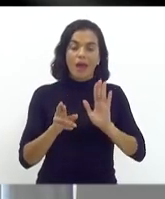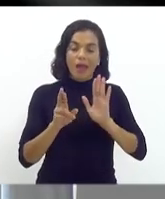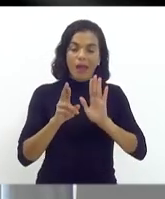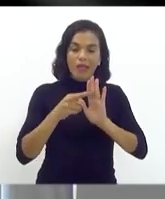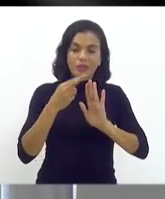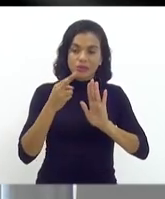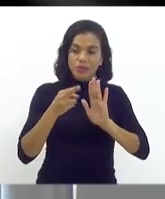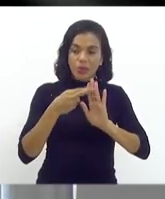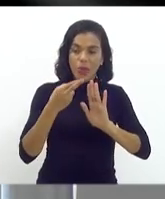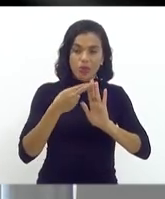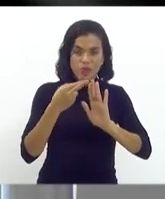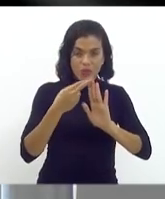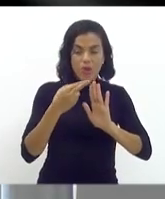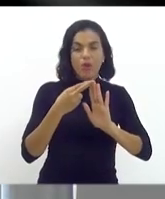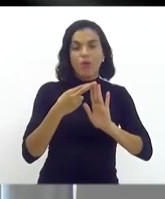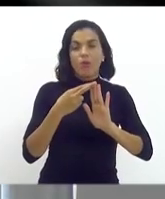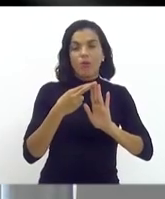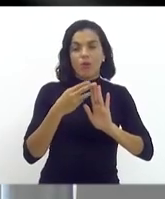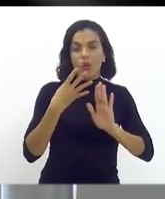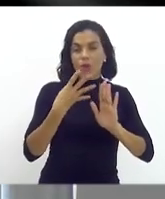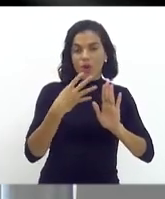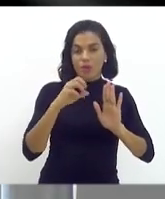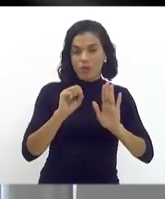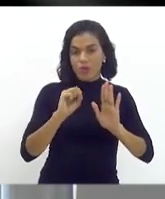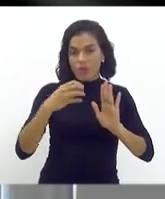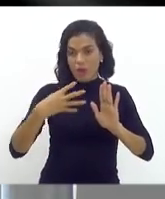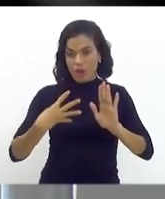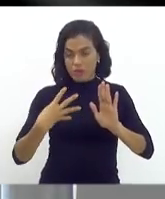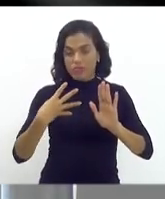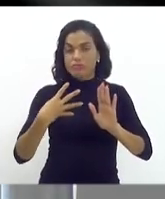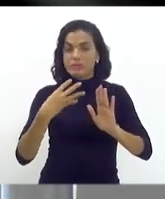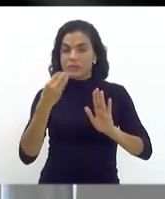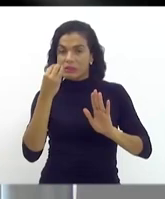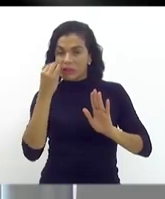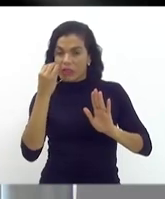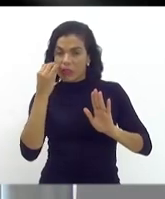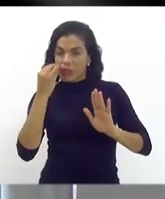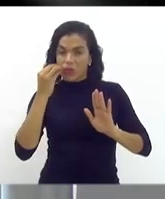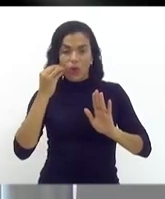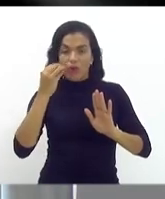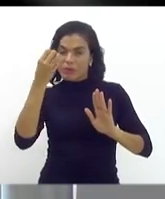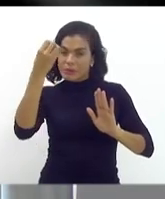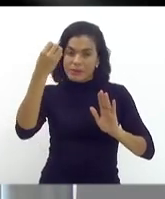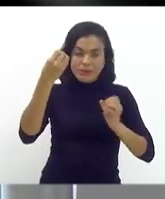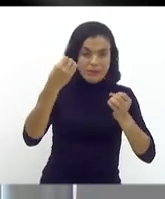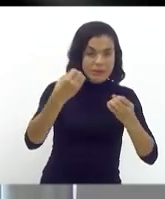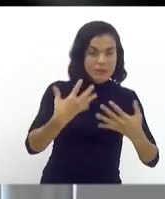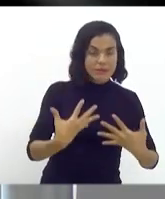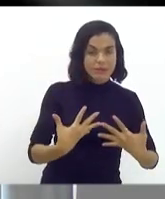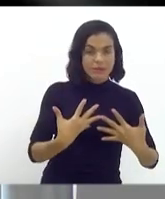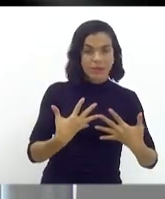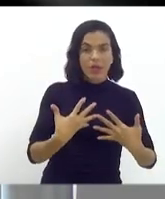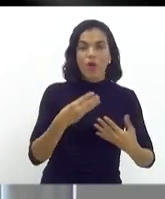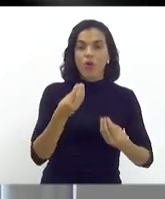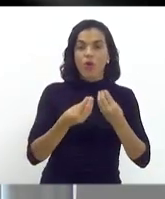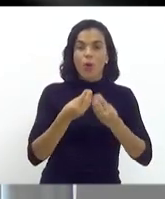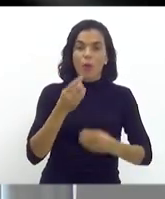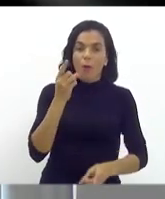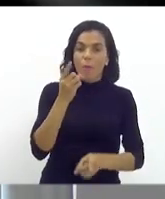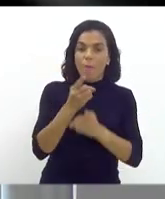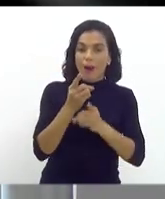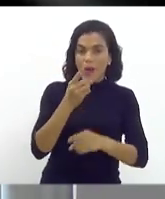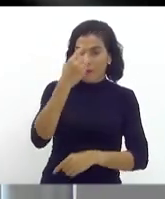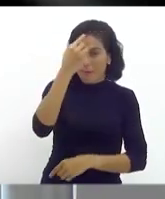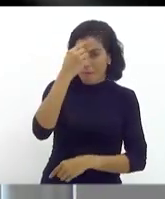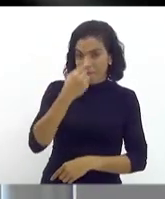do Conselho Nacional de Justiça ela procurou definiu o reconhecimento de pessoas Deixa eu